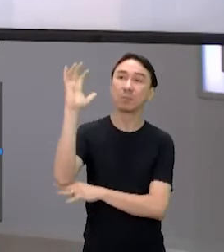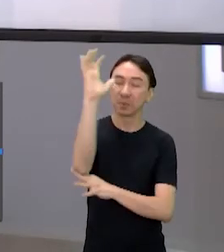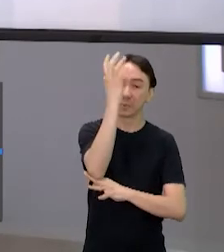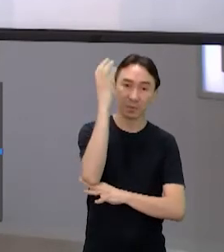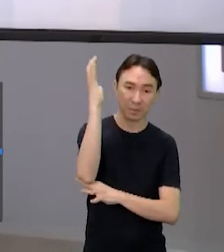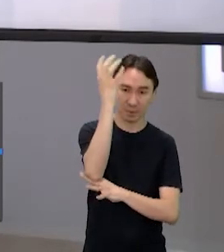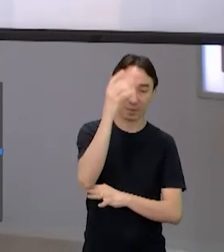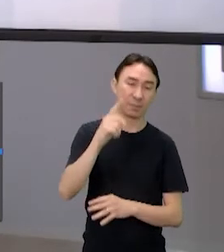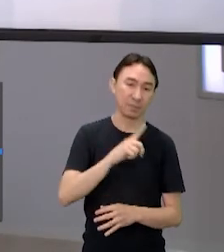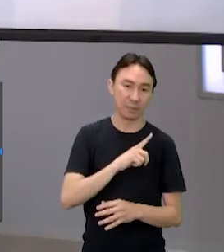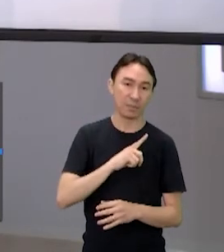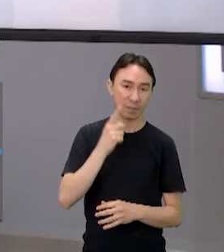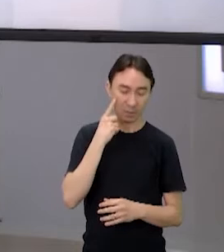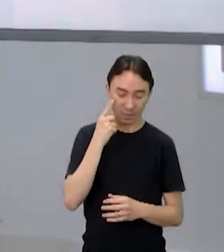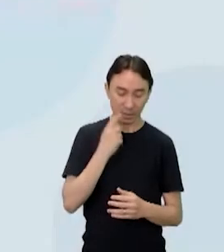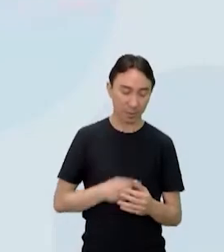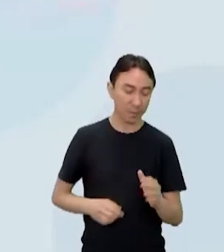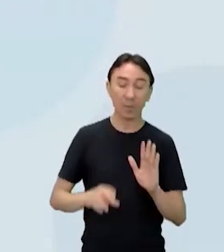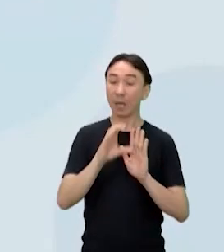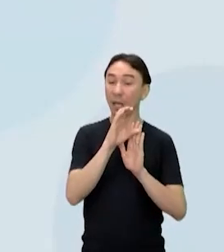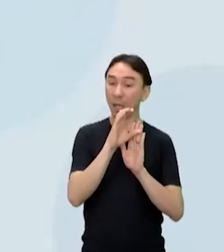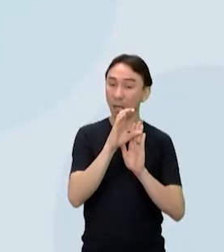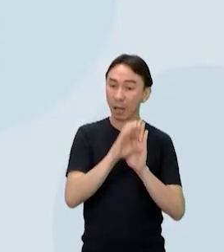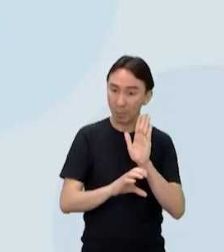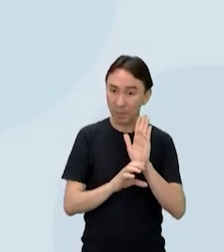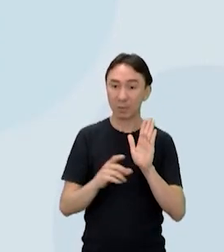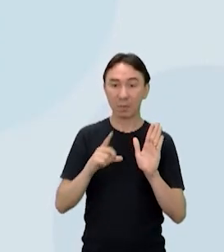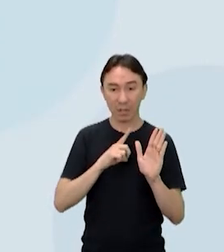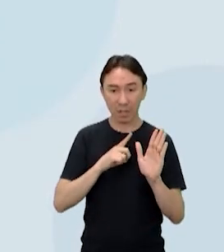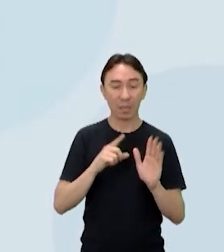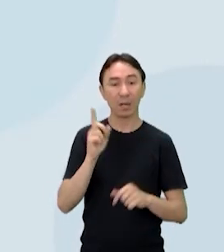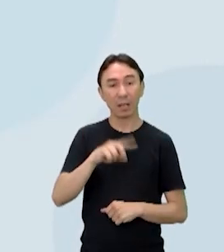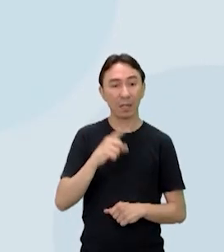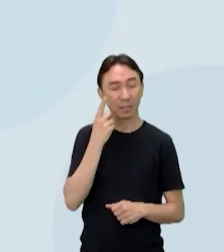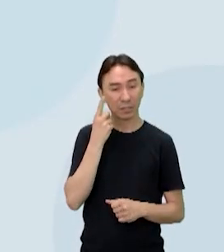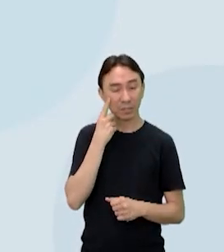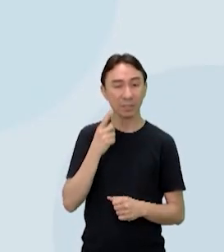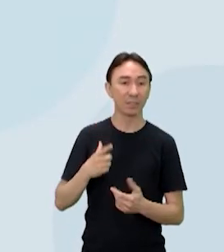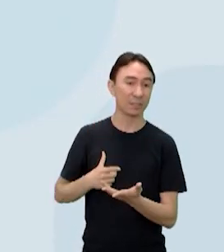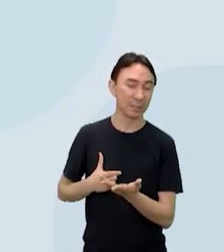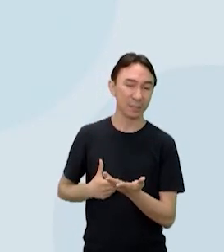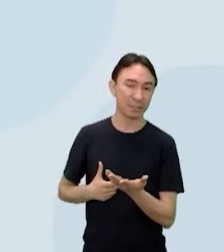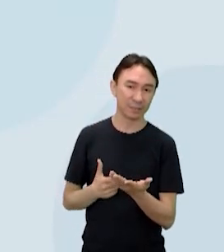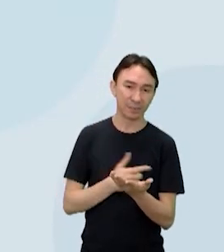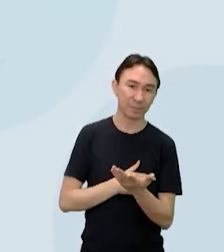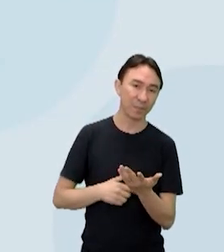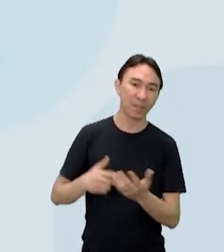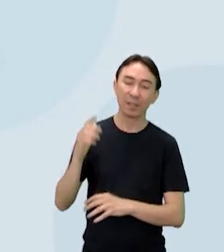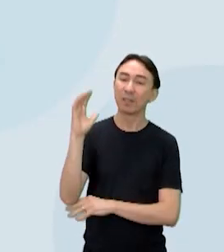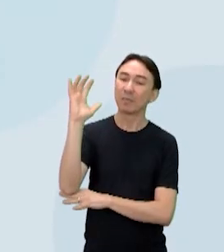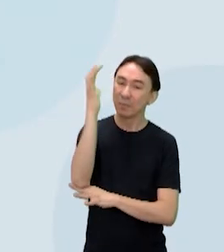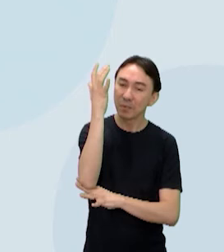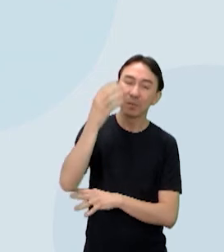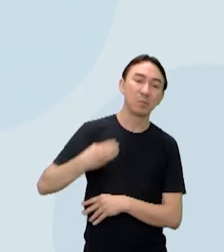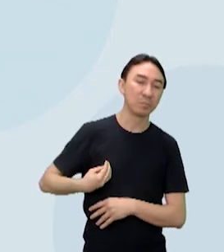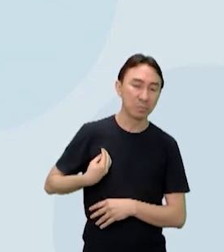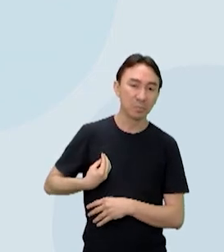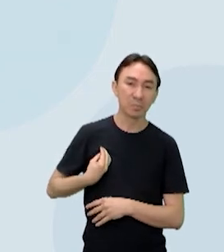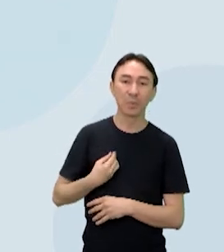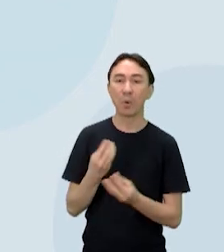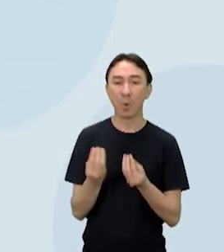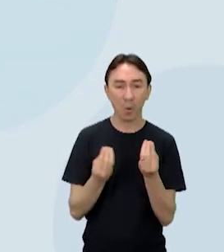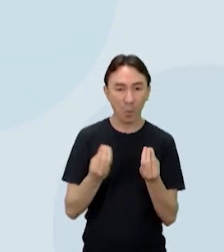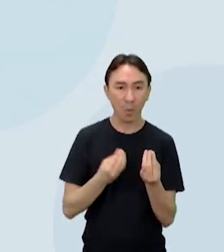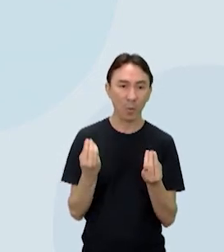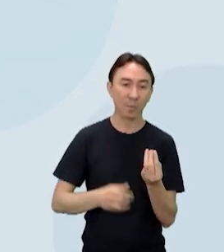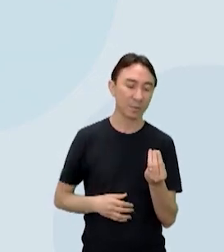específico na parte de biologia a respeito sobre a origem da Terra, onde fala justamente a evolução